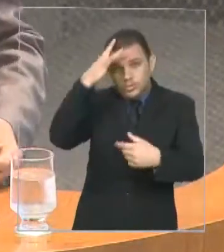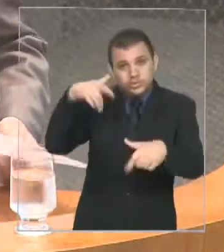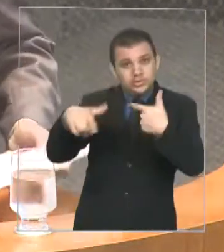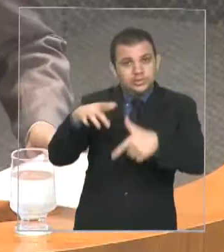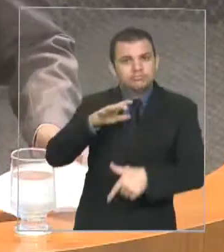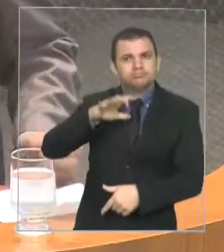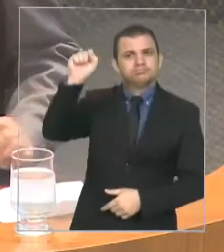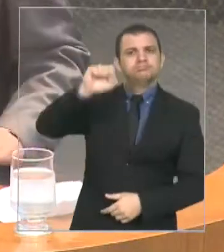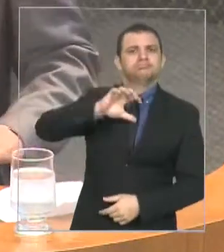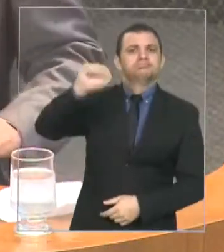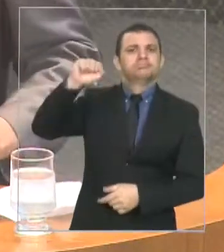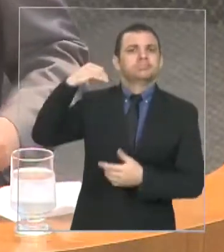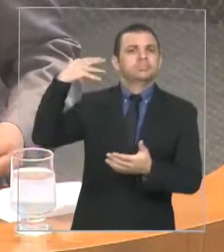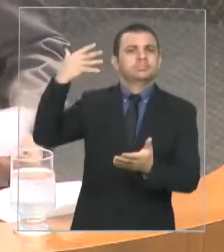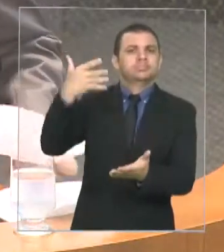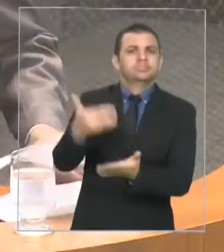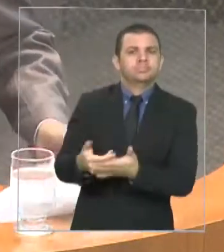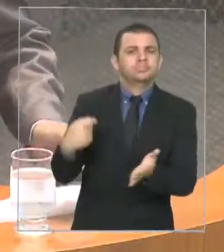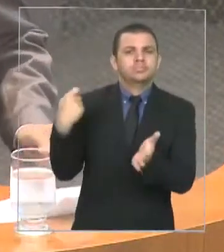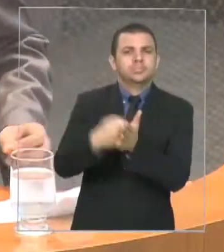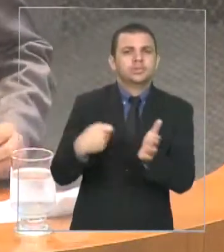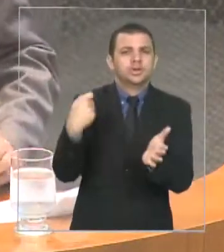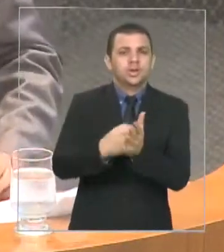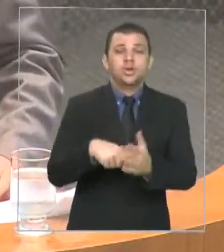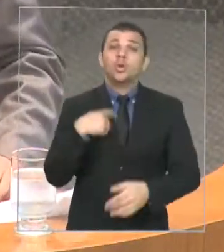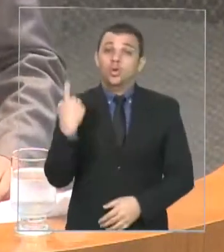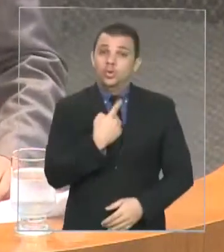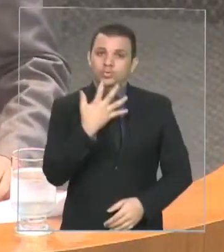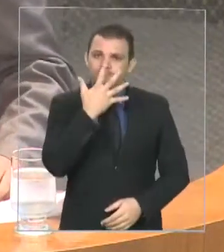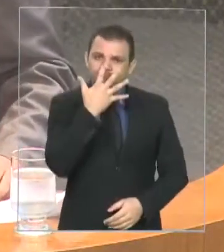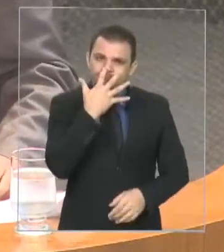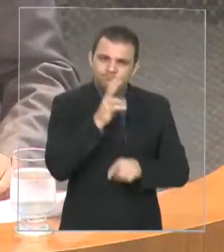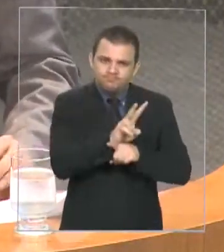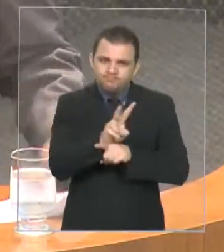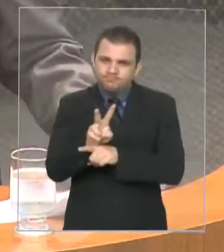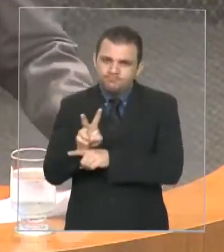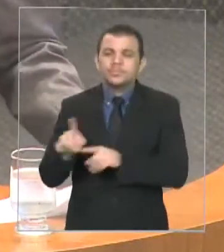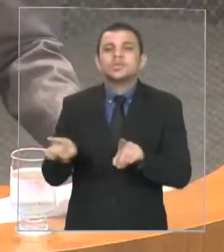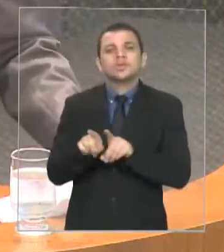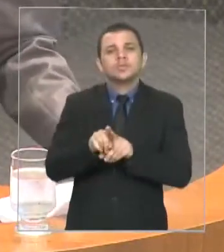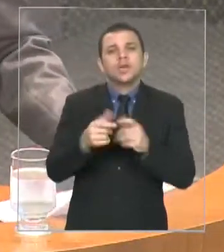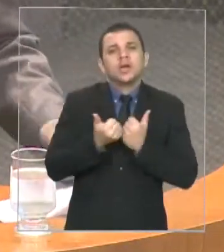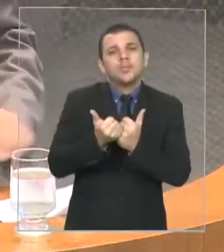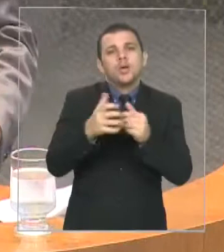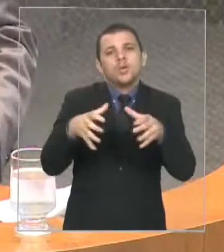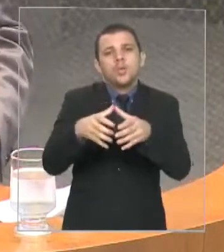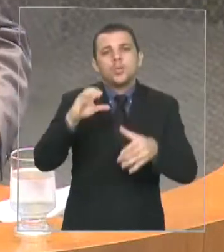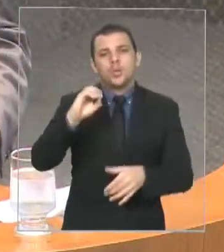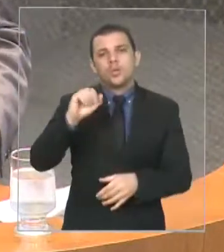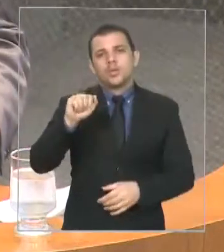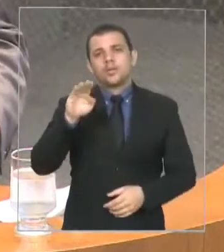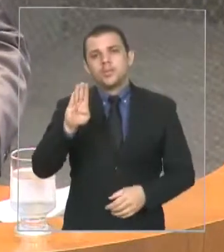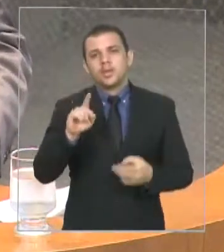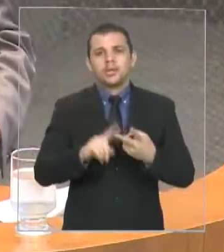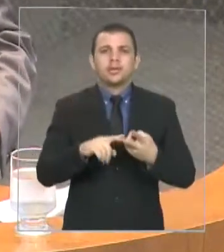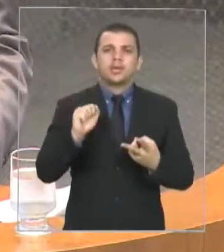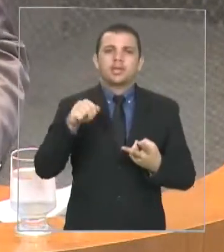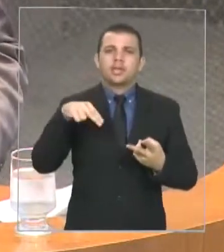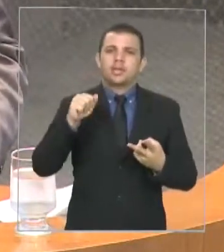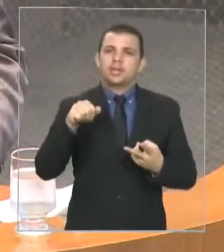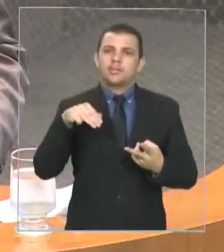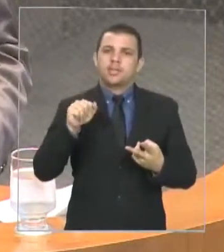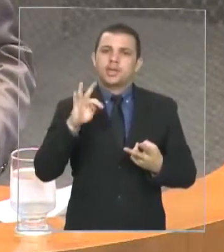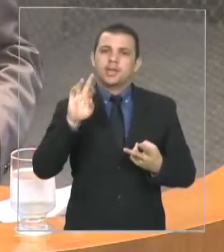Nós vamos acompanhar e vamos continuar apoiando a luta da OAB, da ANAMATRA, da CNBB,